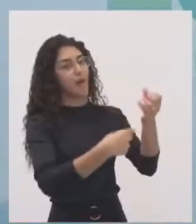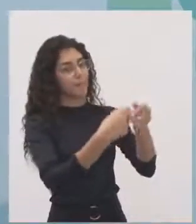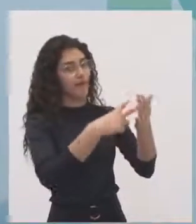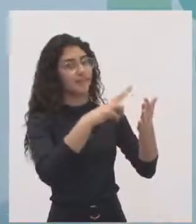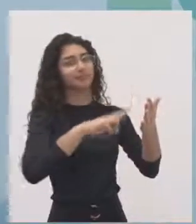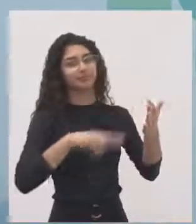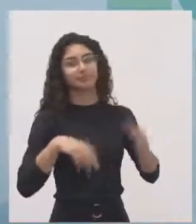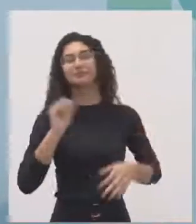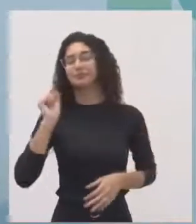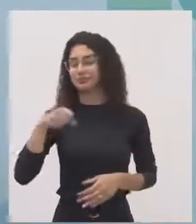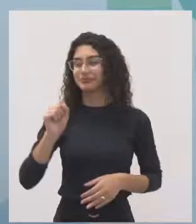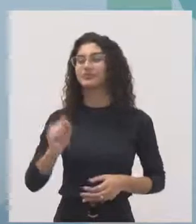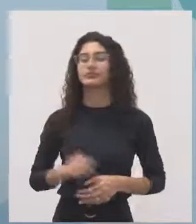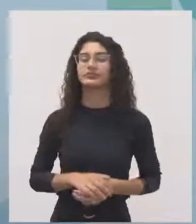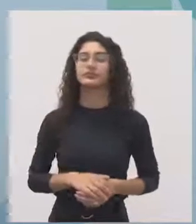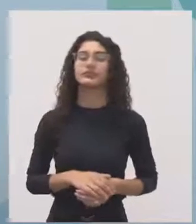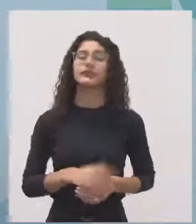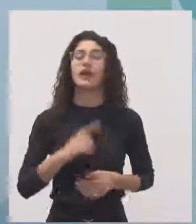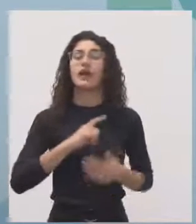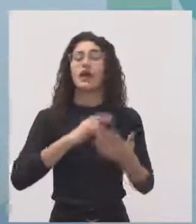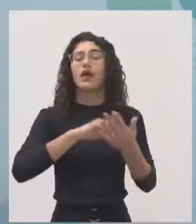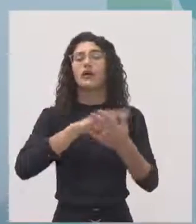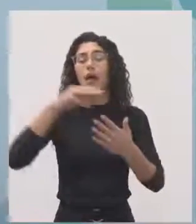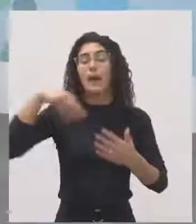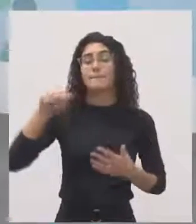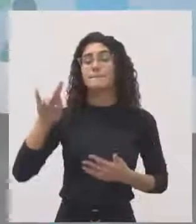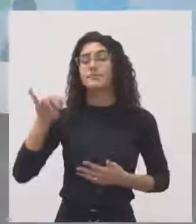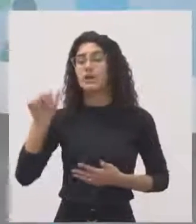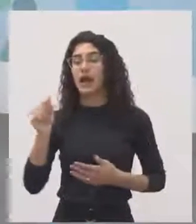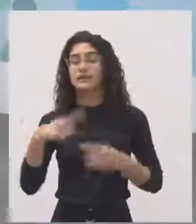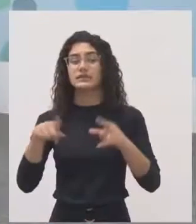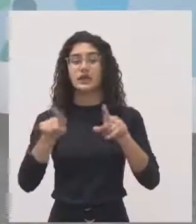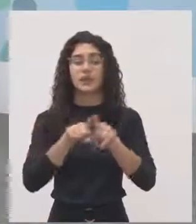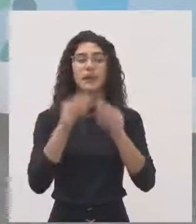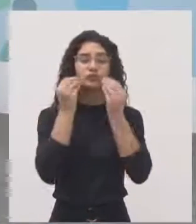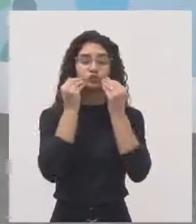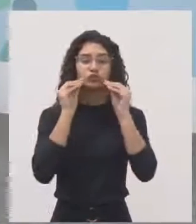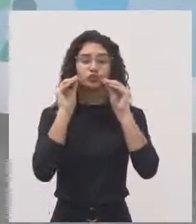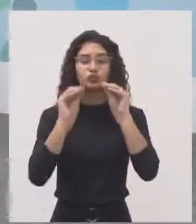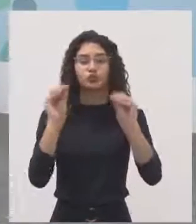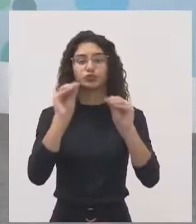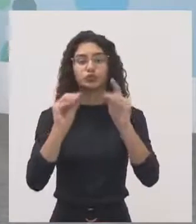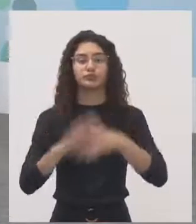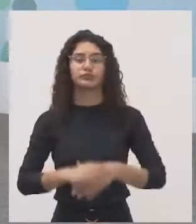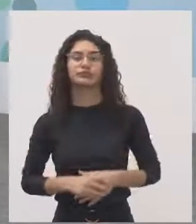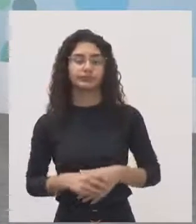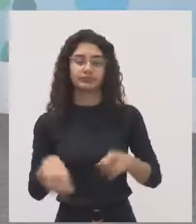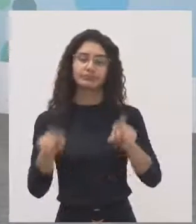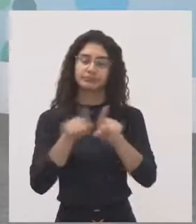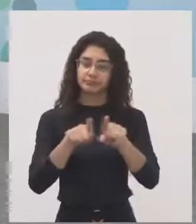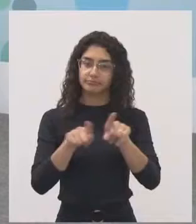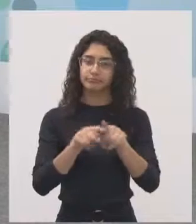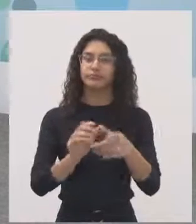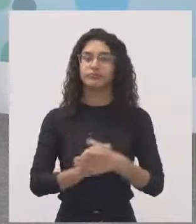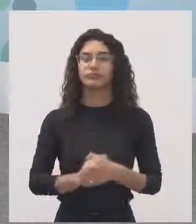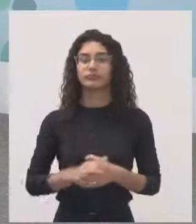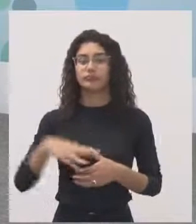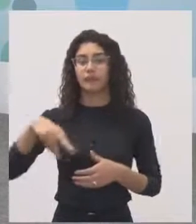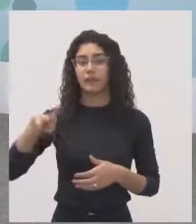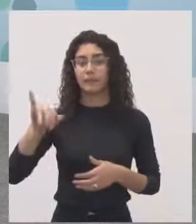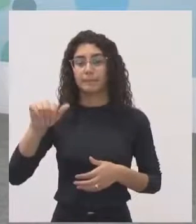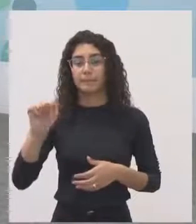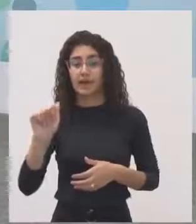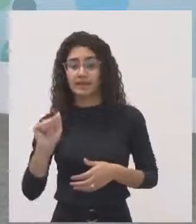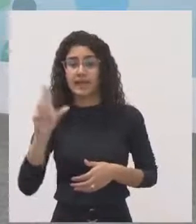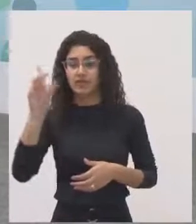gente. É isso aí. Né? Olha, você tem várias... A Márcia tá colocando aqui, mandando beijo pra você. Ah, um beijo, tá vendo? Márcia. A Márcia é minha